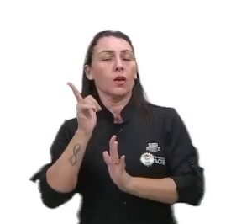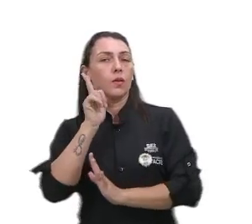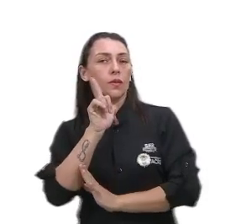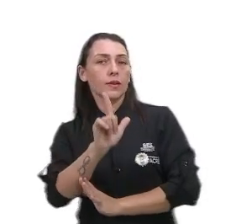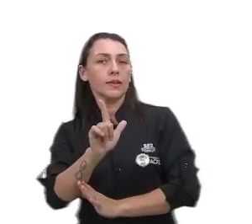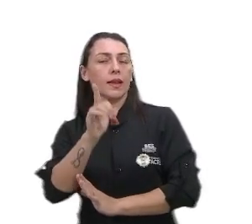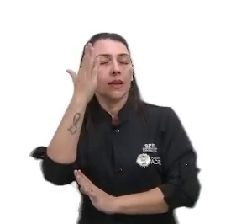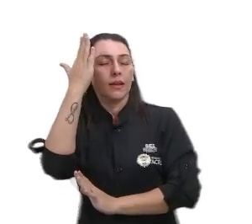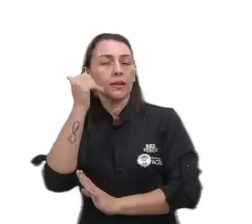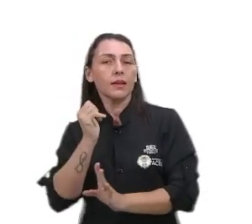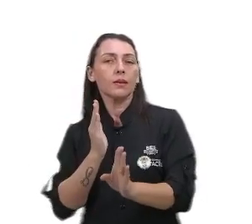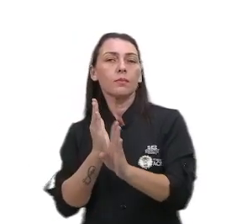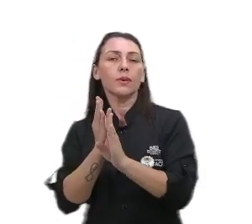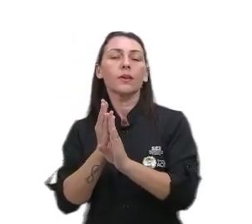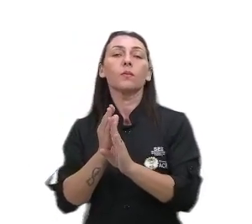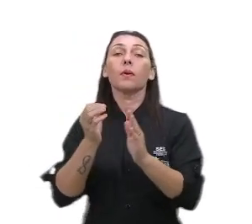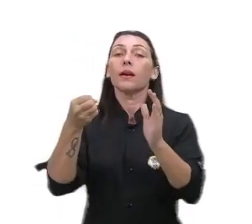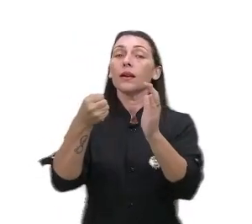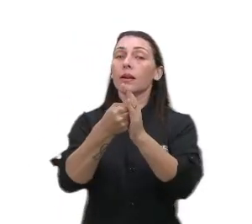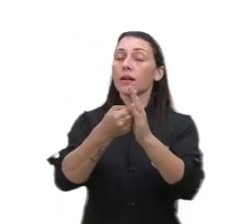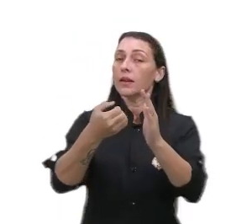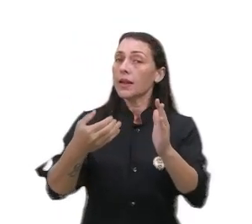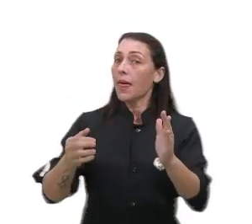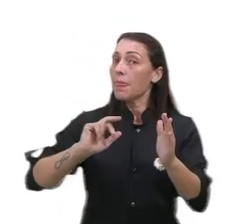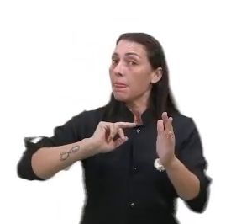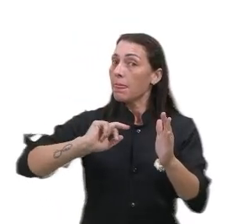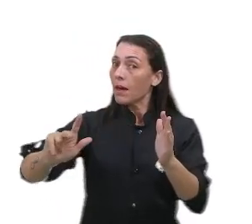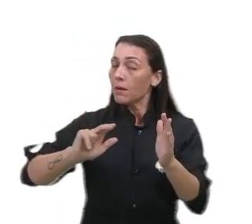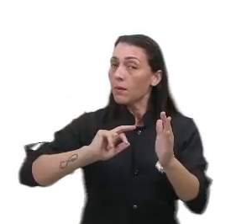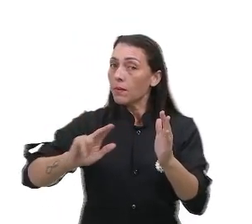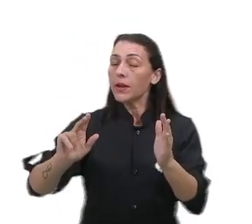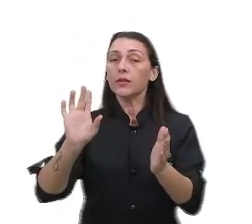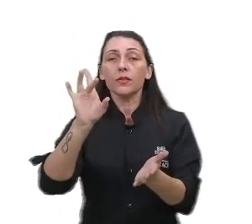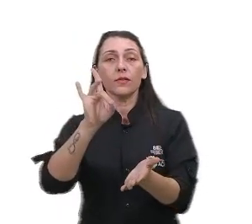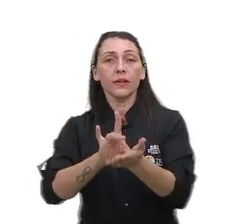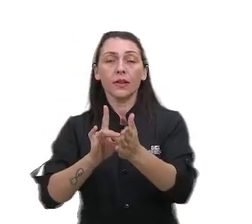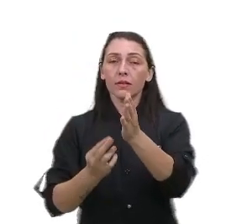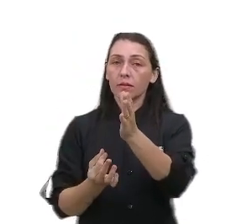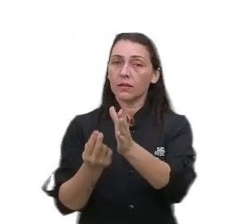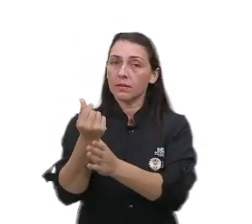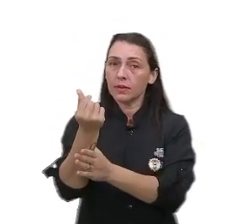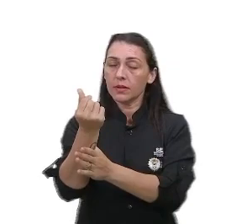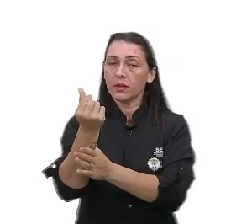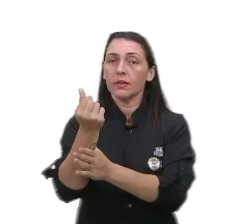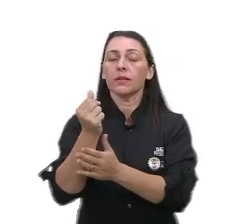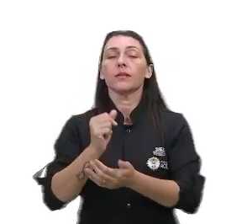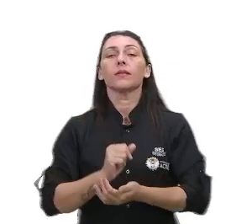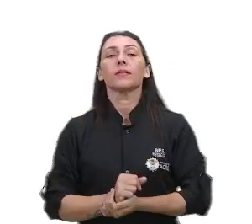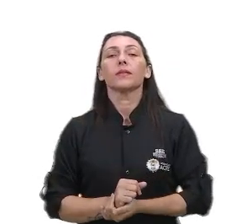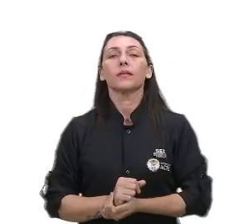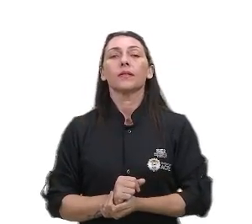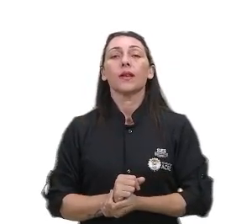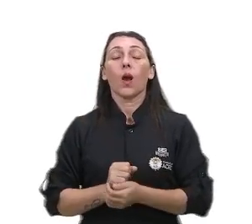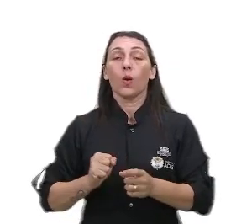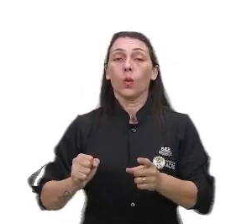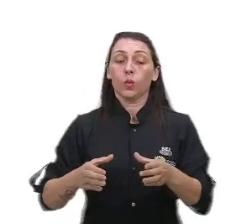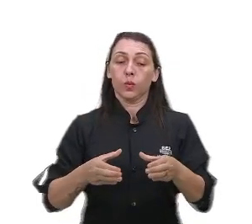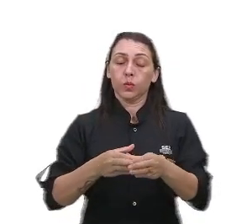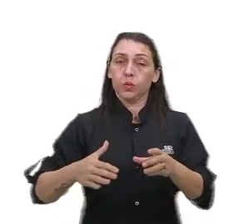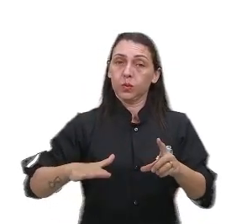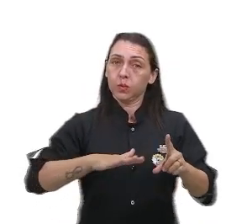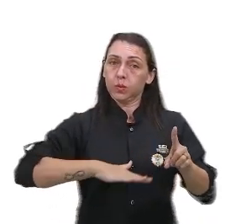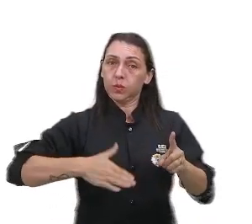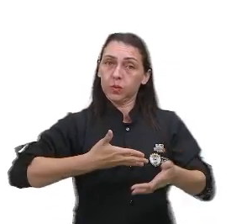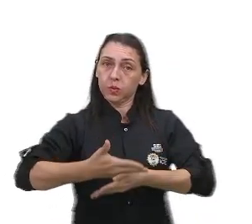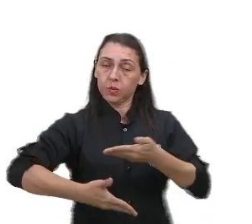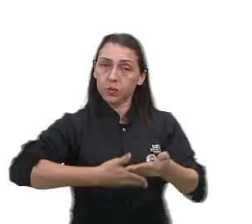consegue identificar uma característica que não é de forma alguma do capitalismo, que é socialização